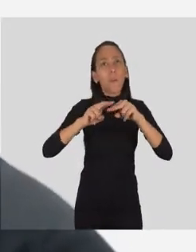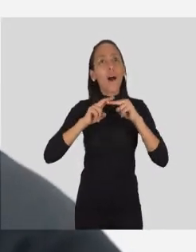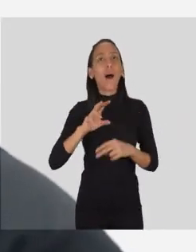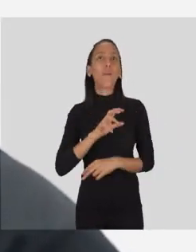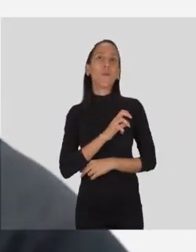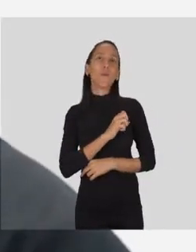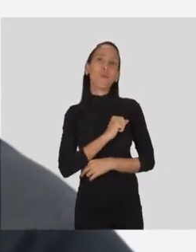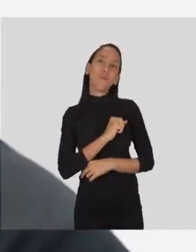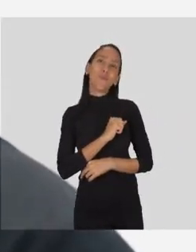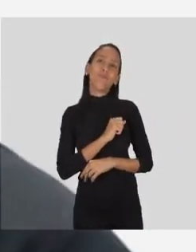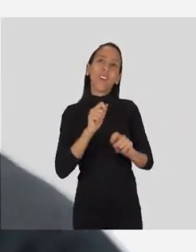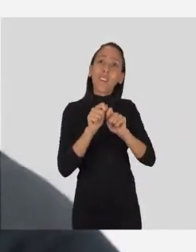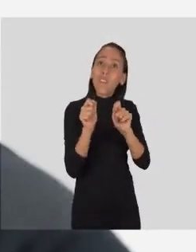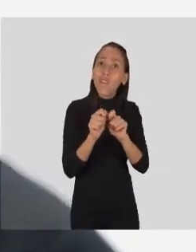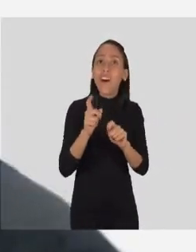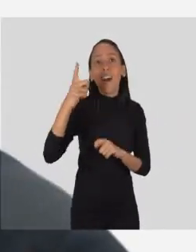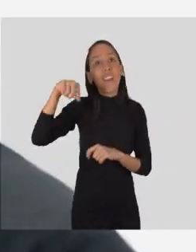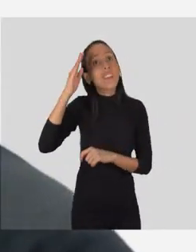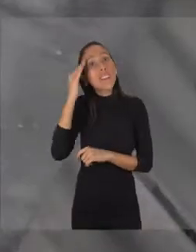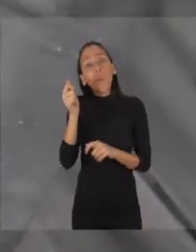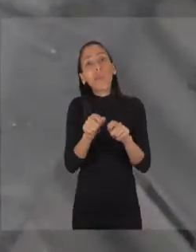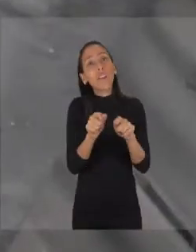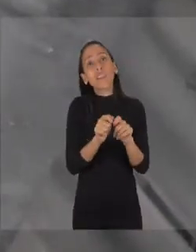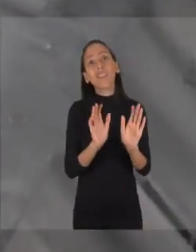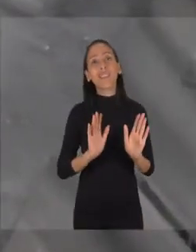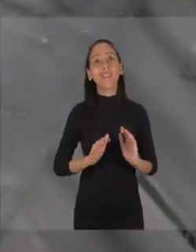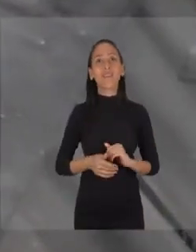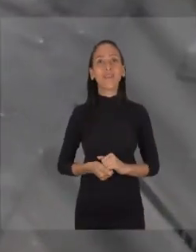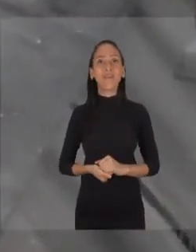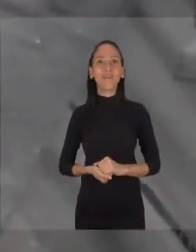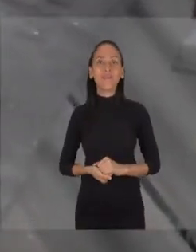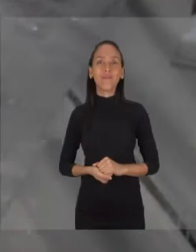amor, né? Fazendo o que sabe fazer.